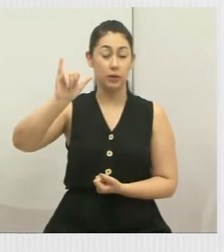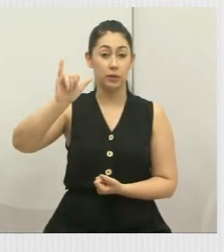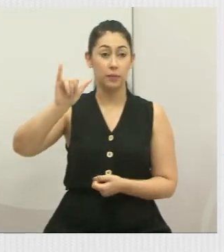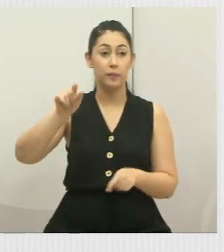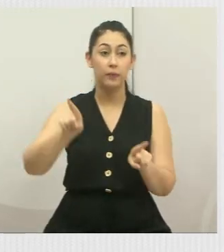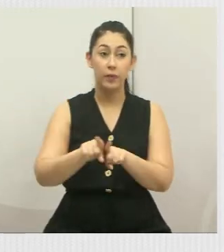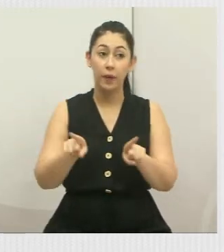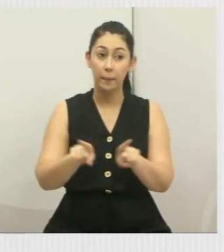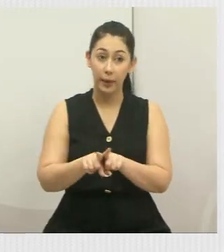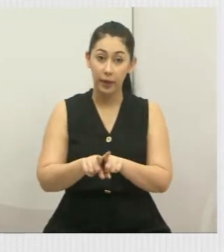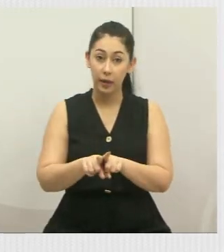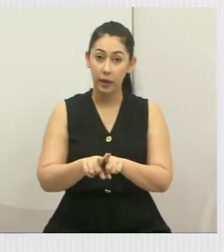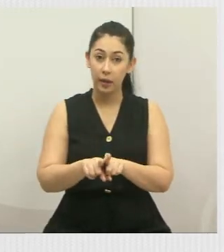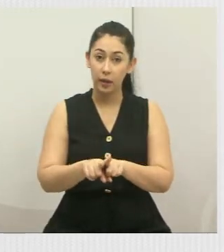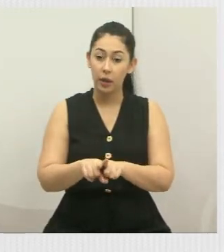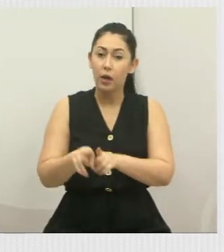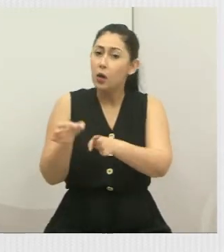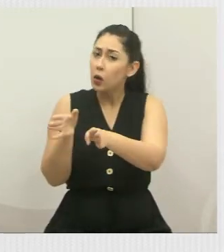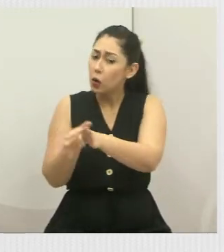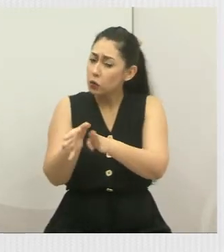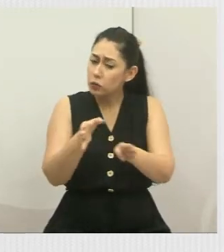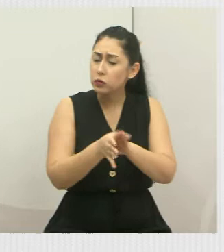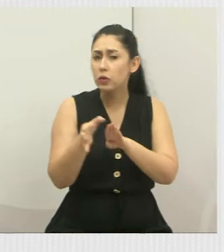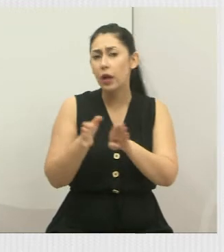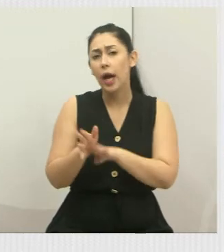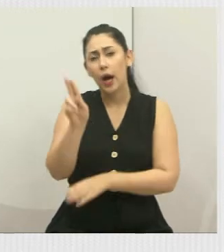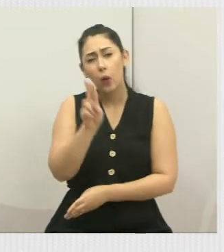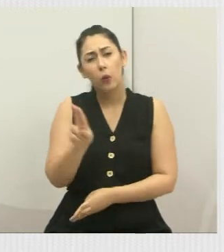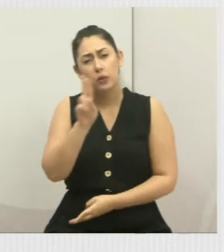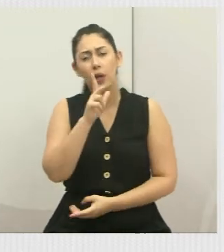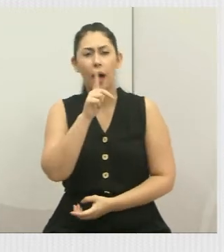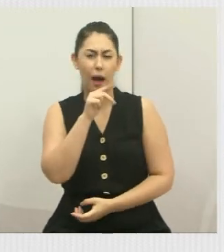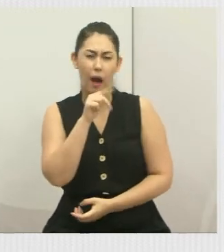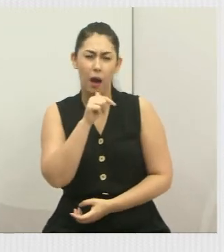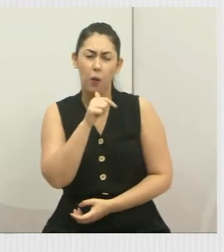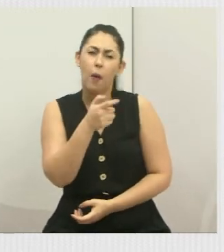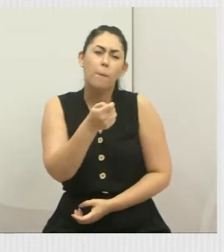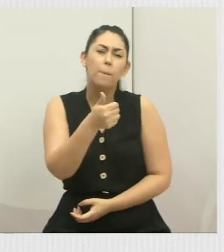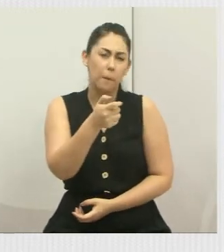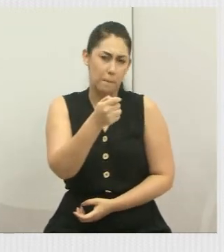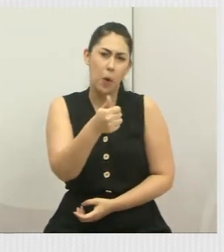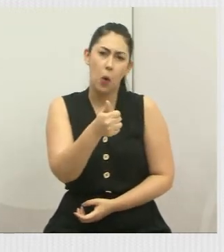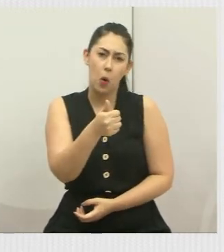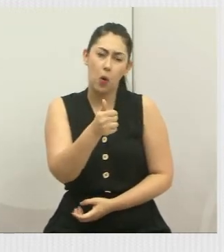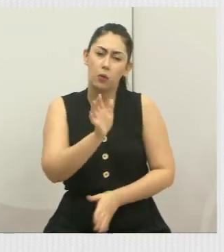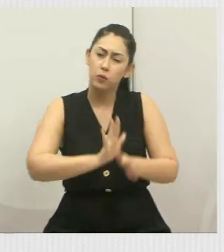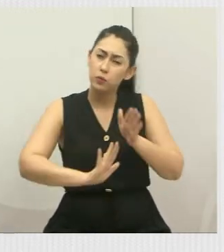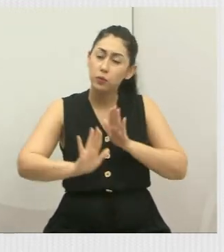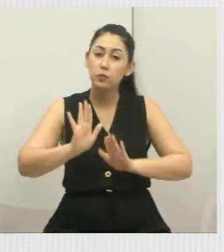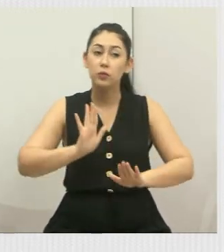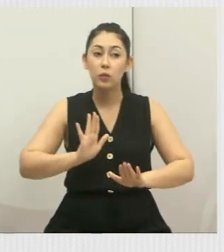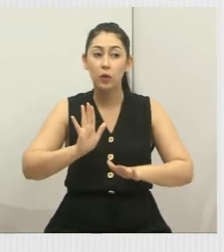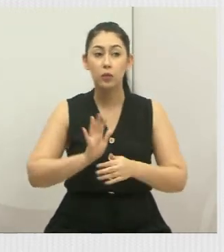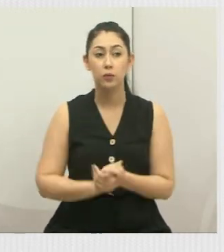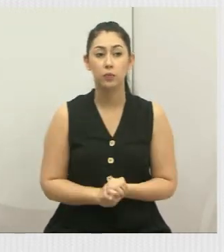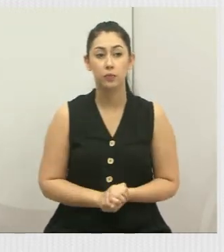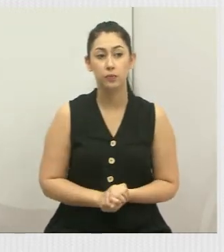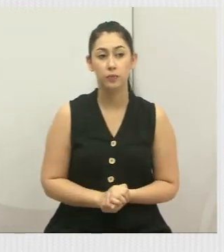estímulo à racionalização do consumo de água pelos usuários. Ele deve também